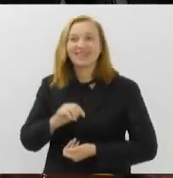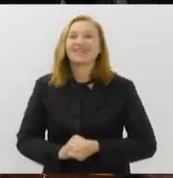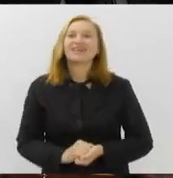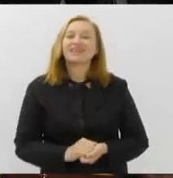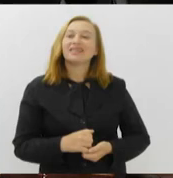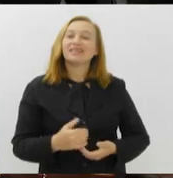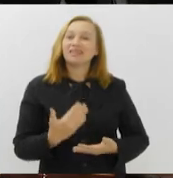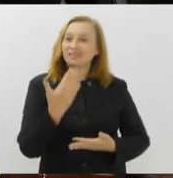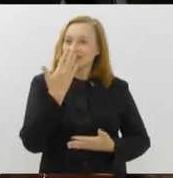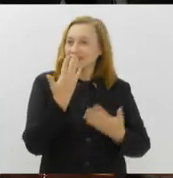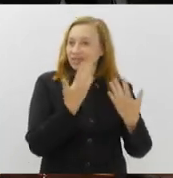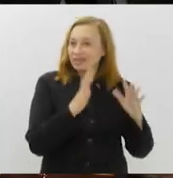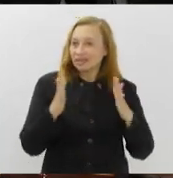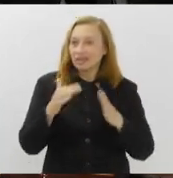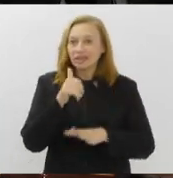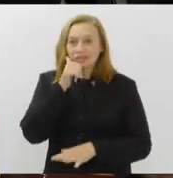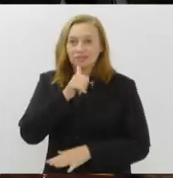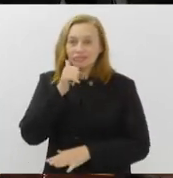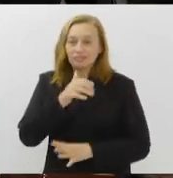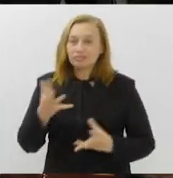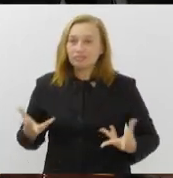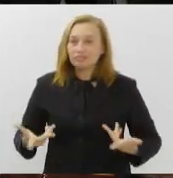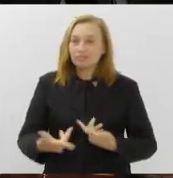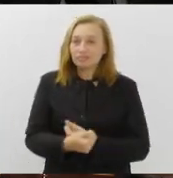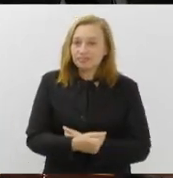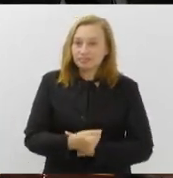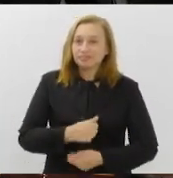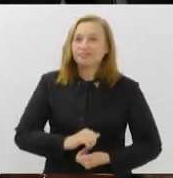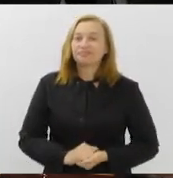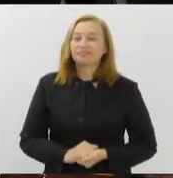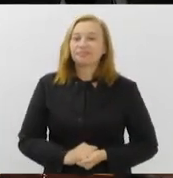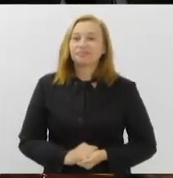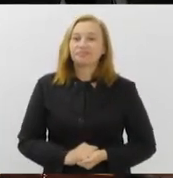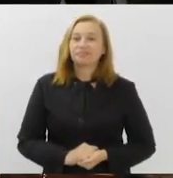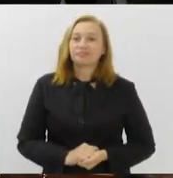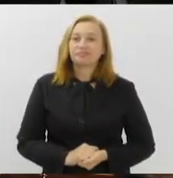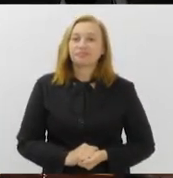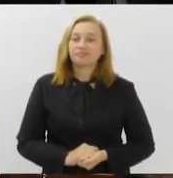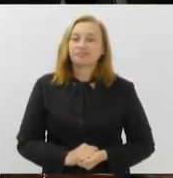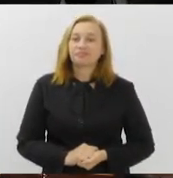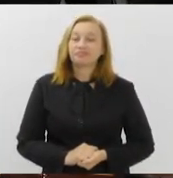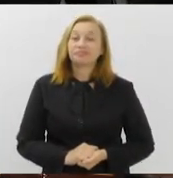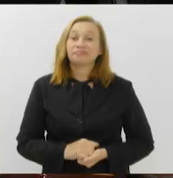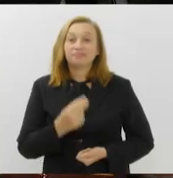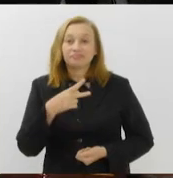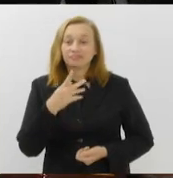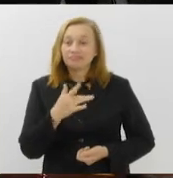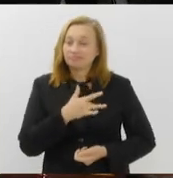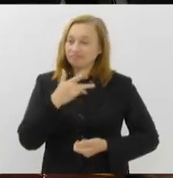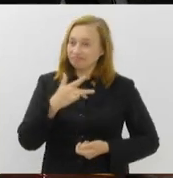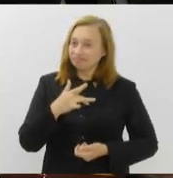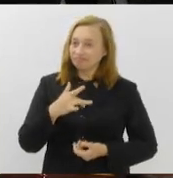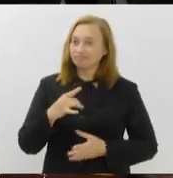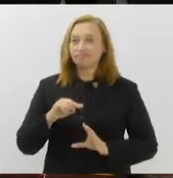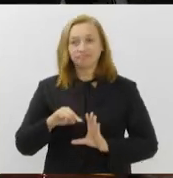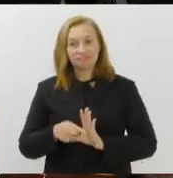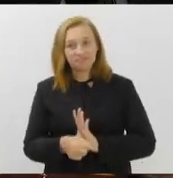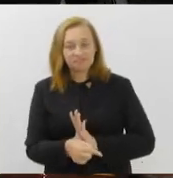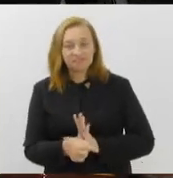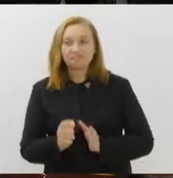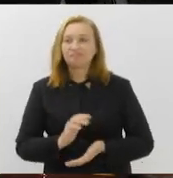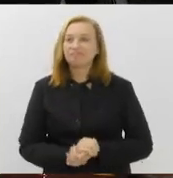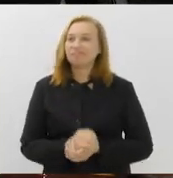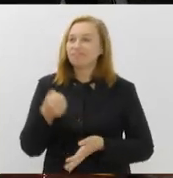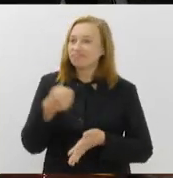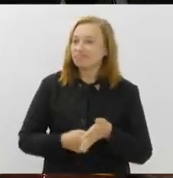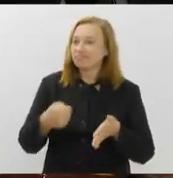Queria cumprimentar as mulheres maravilhosas, cujas falas muito me tocaram profundamente, e que